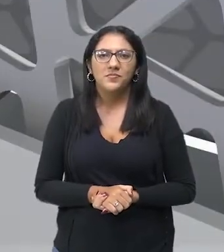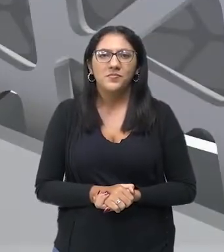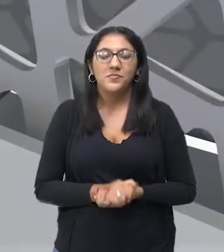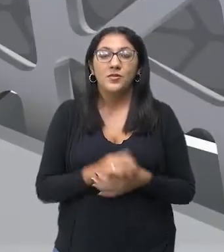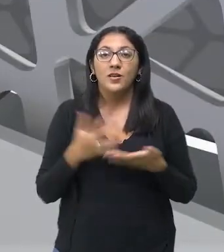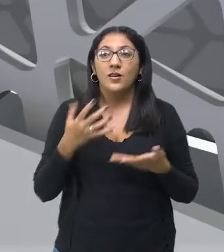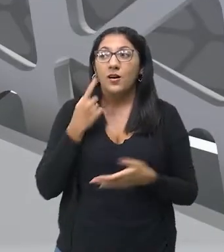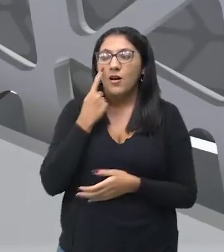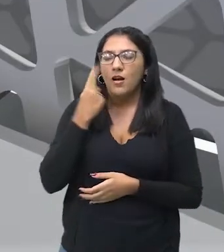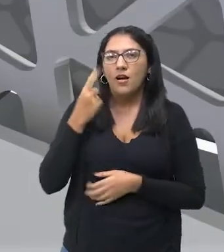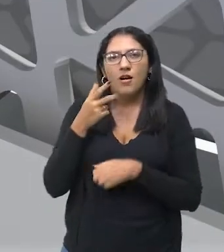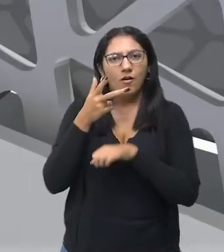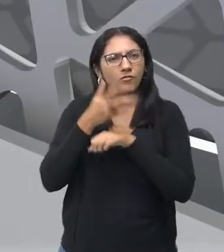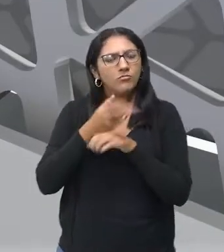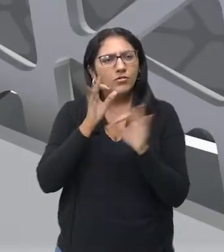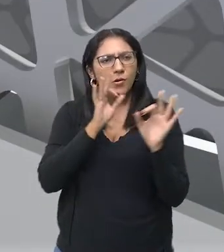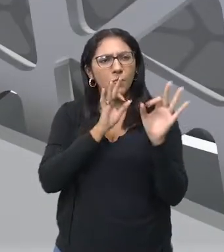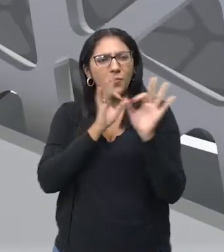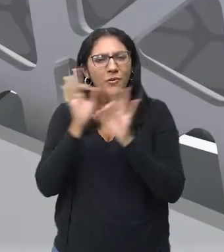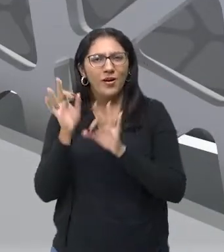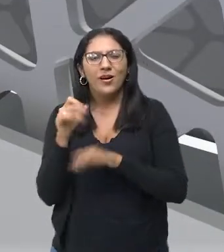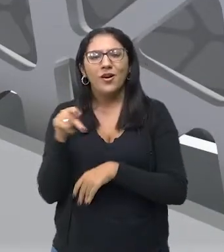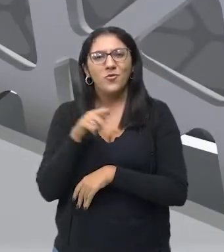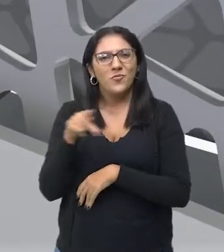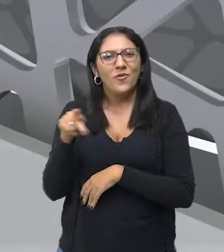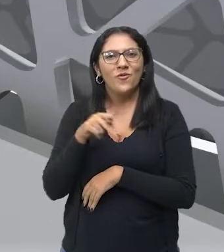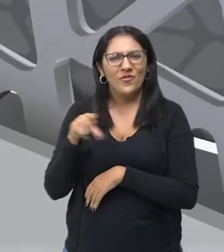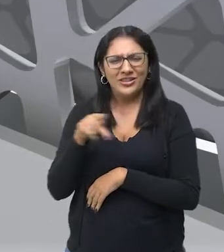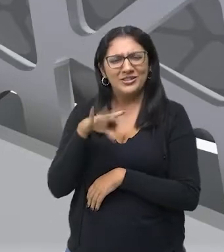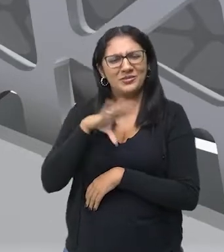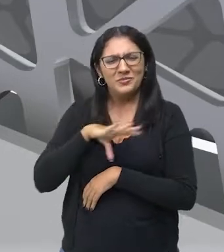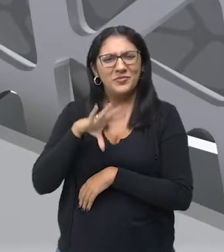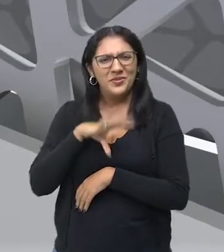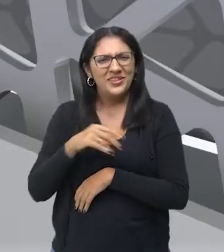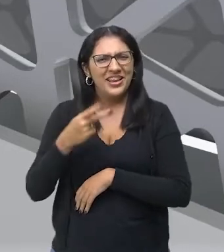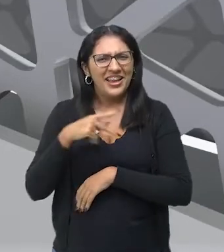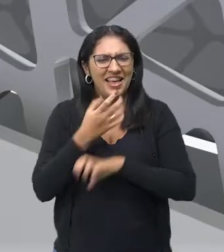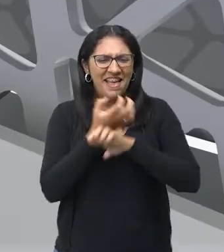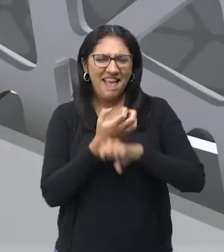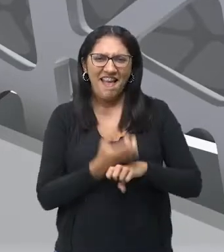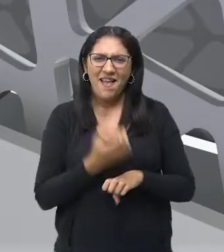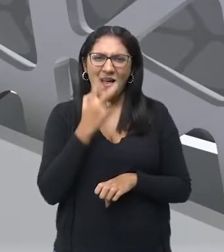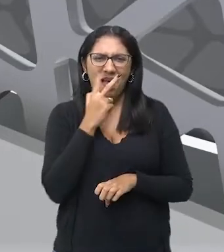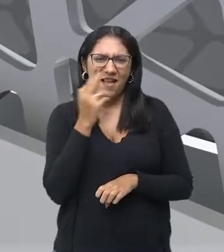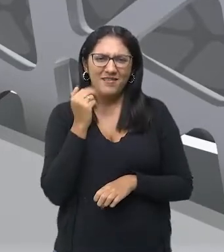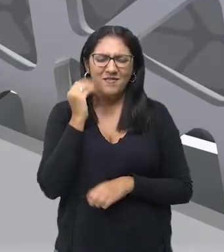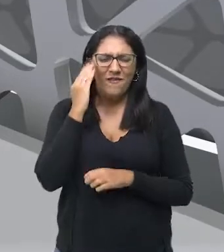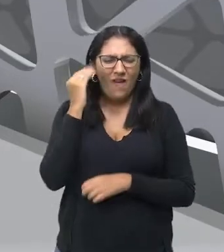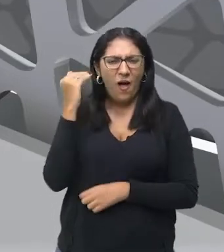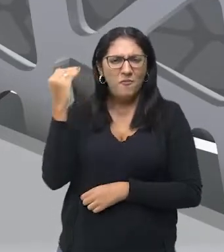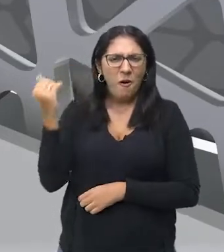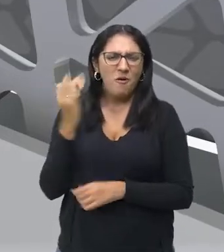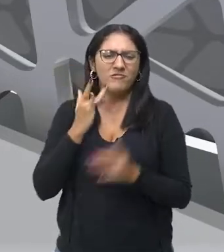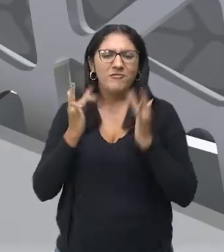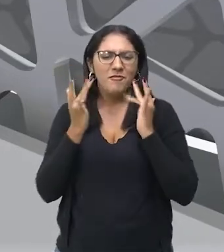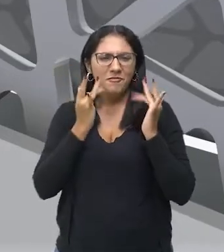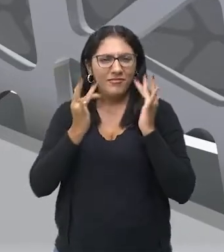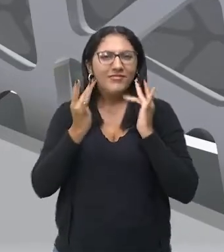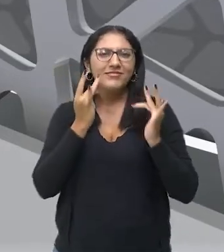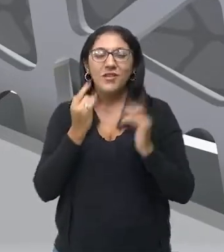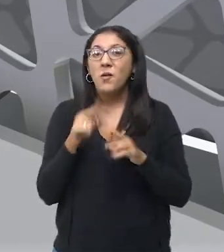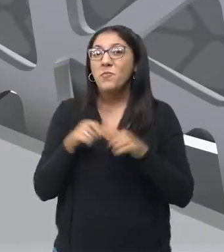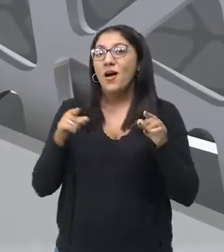Então, nós podemos observar aí os professores de língua portuguesa de vocês atacando de atores, não é? Mas o que a gente